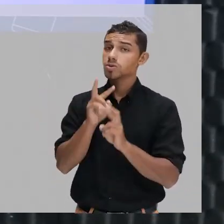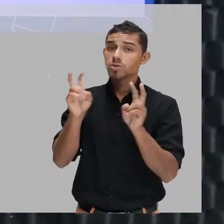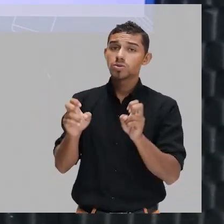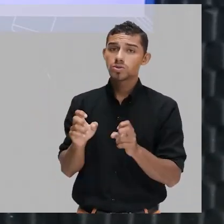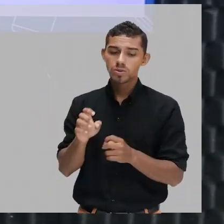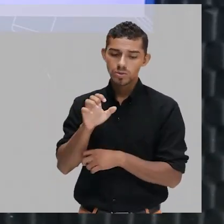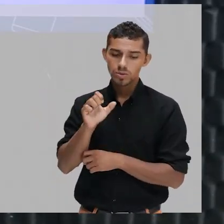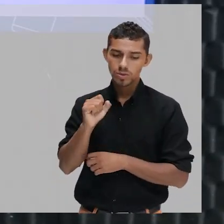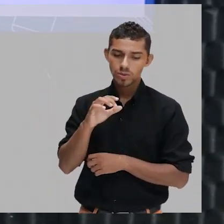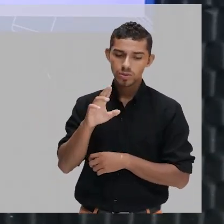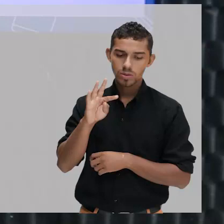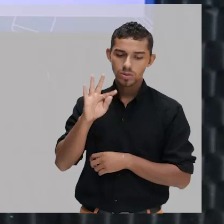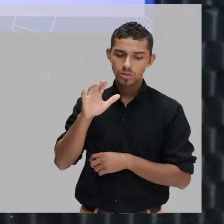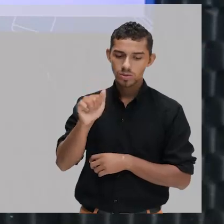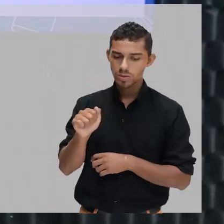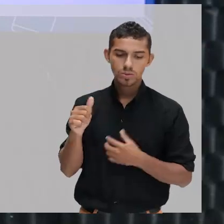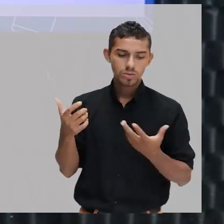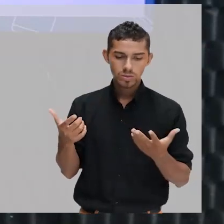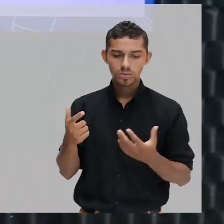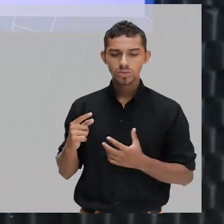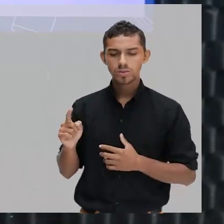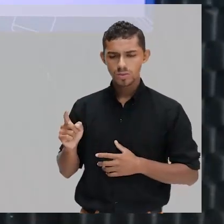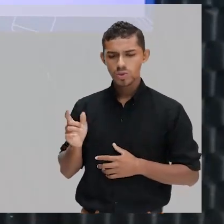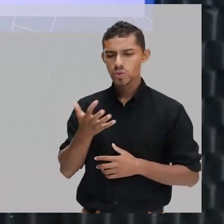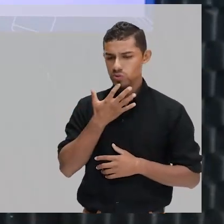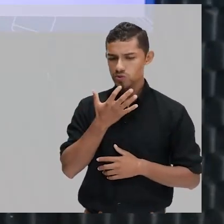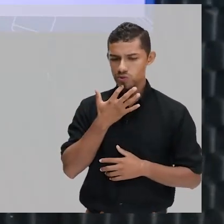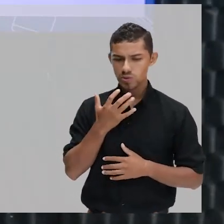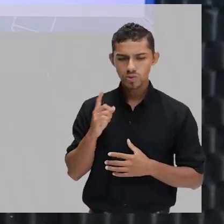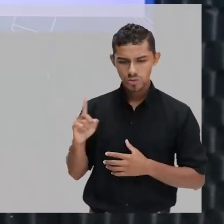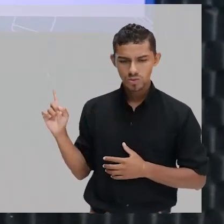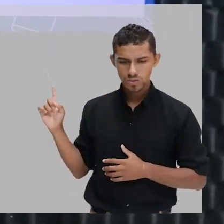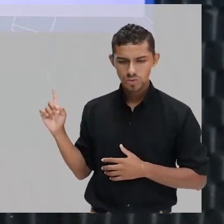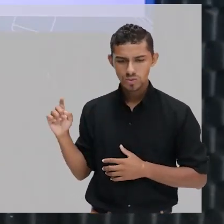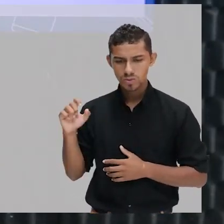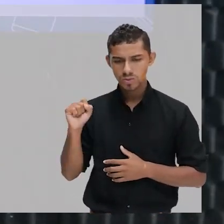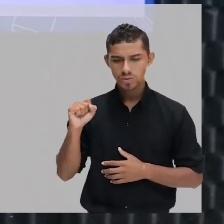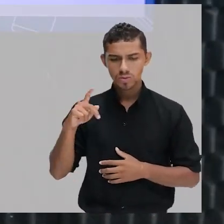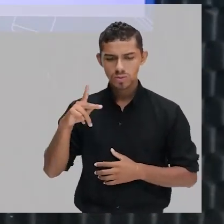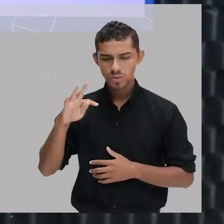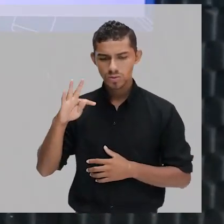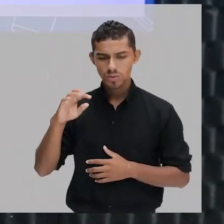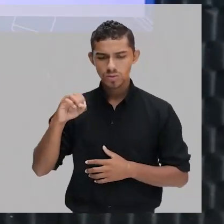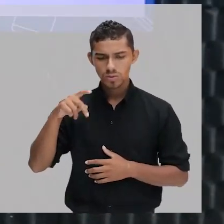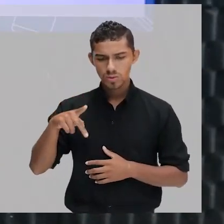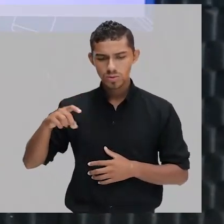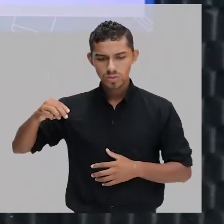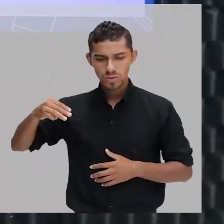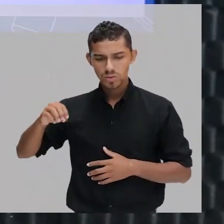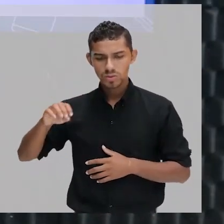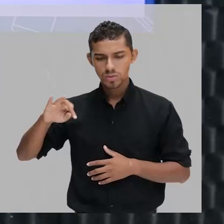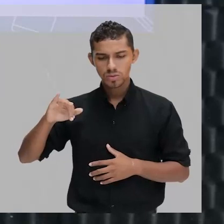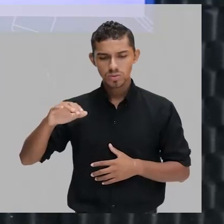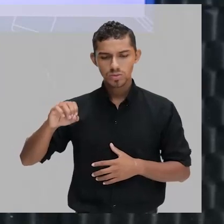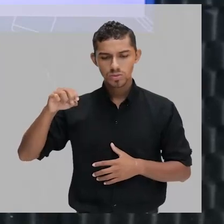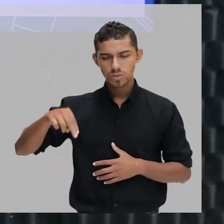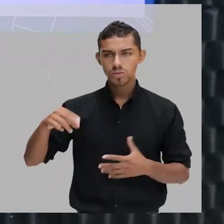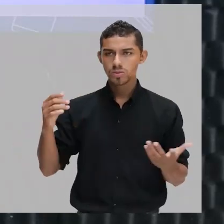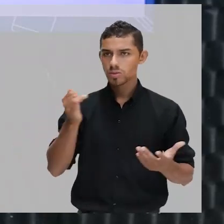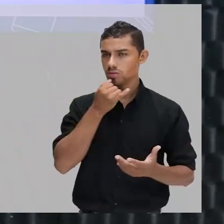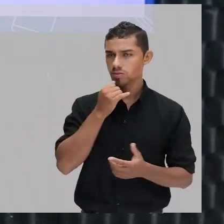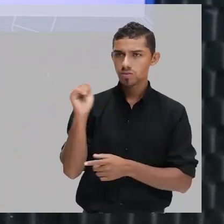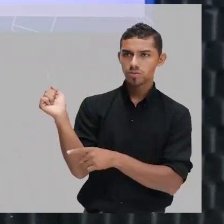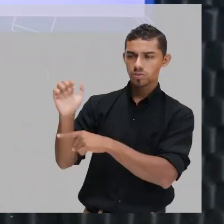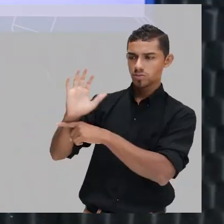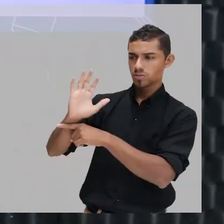escultura. Stop motion. Professor, já ouviu falar sobre isso? Bom, eu vou colocar da seguinte maneira, extremamente simplória. Você sabe aqueles